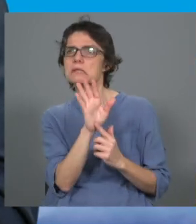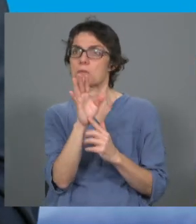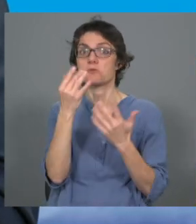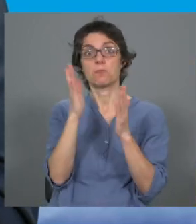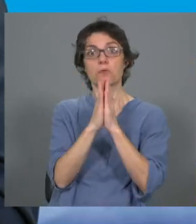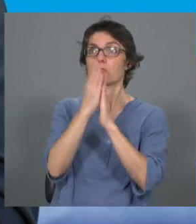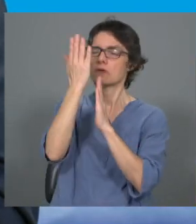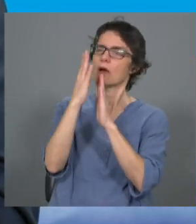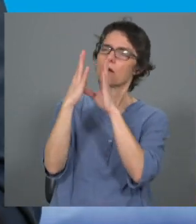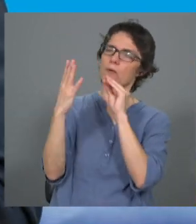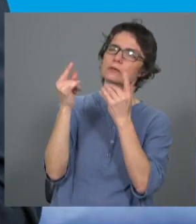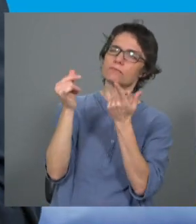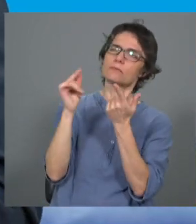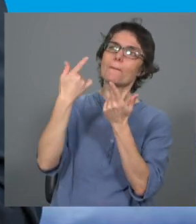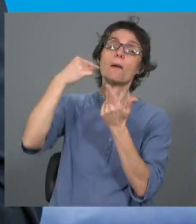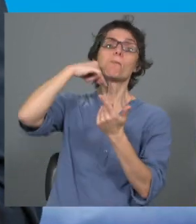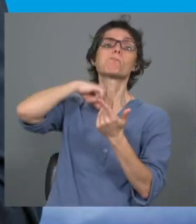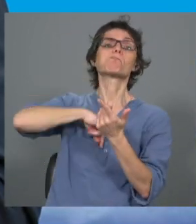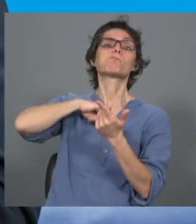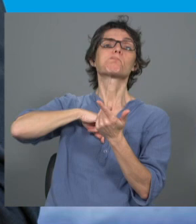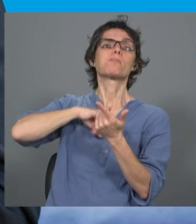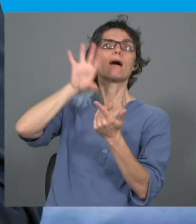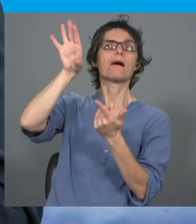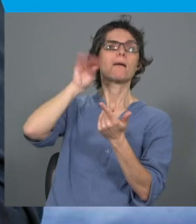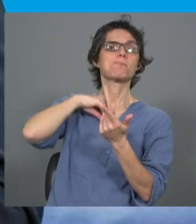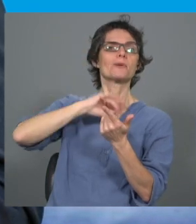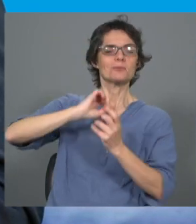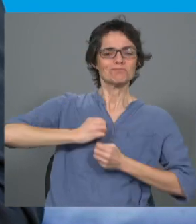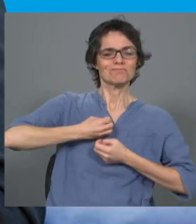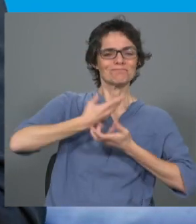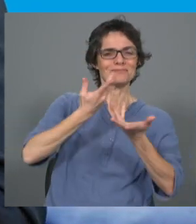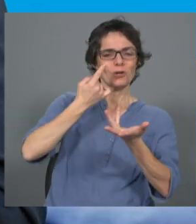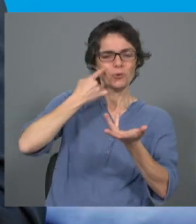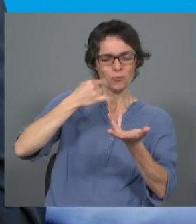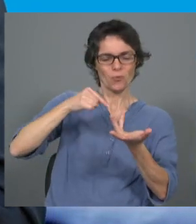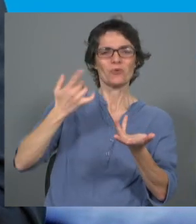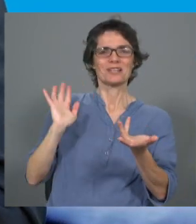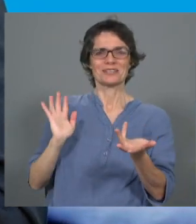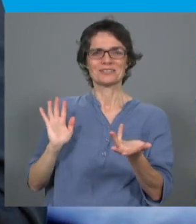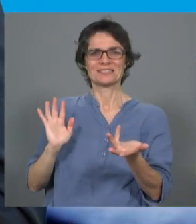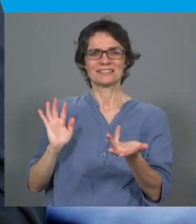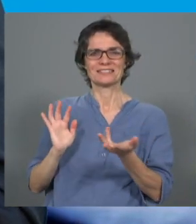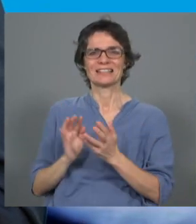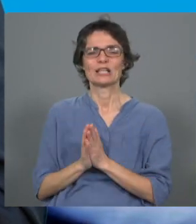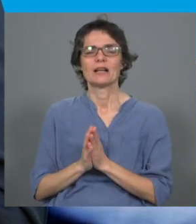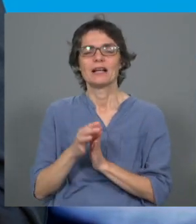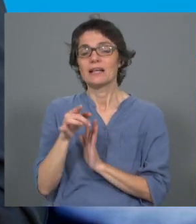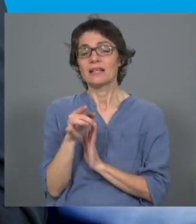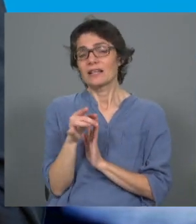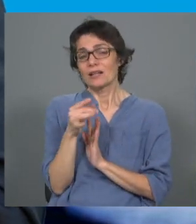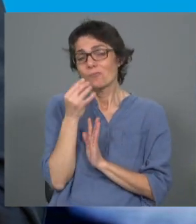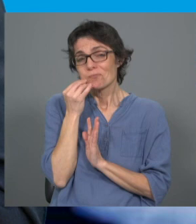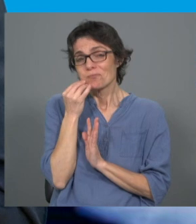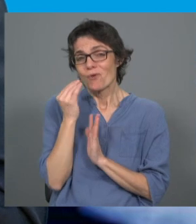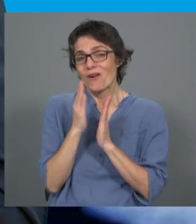exemplos dos outros como estímulo, mas dentro da nossa originalidade, dentro da nossa individualidade. E é aí que se realiza a nossa